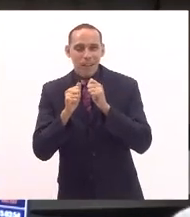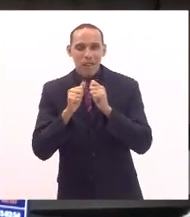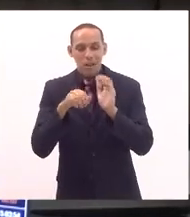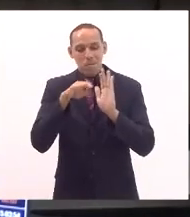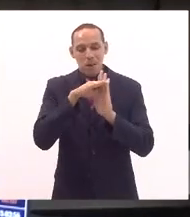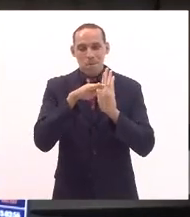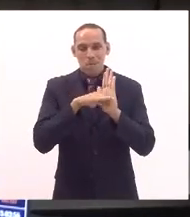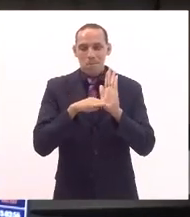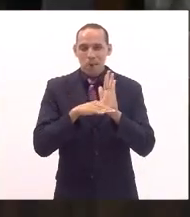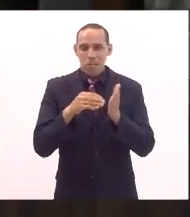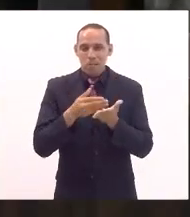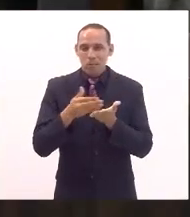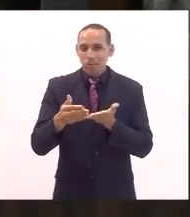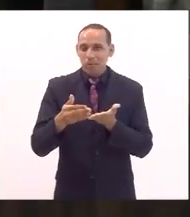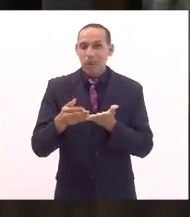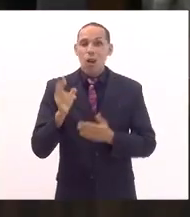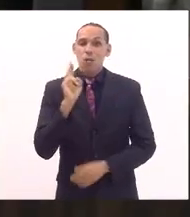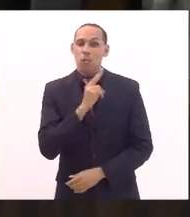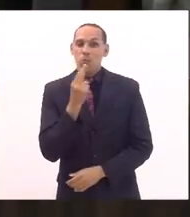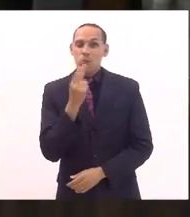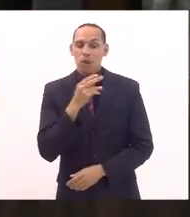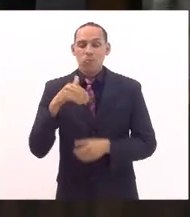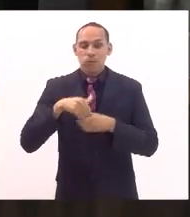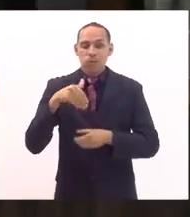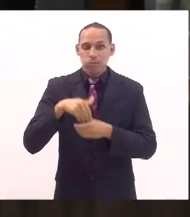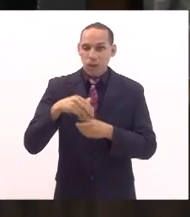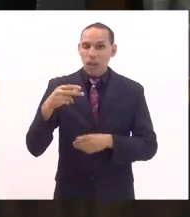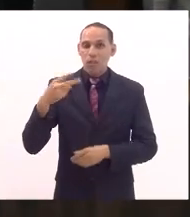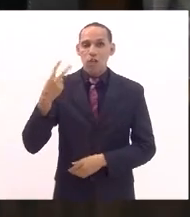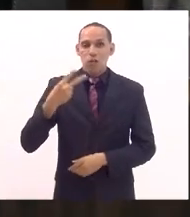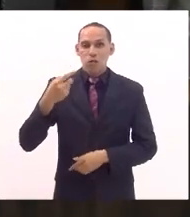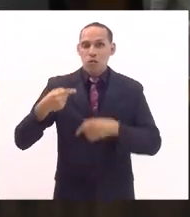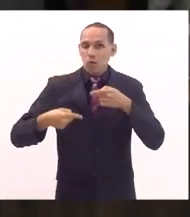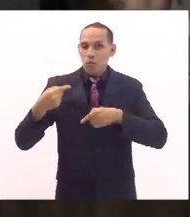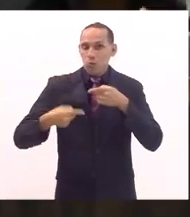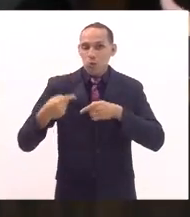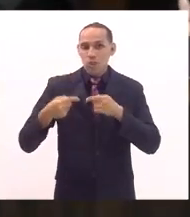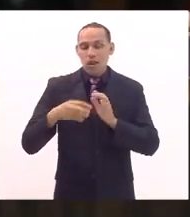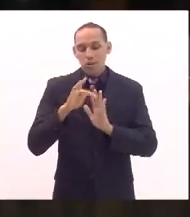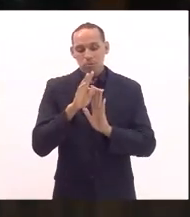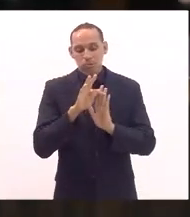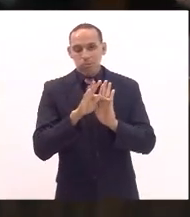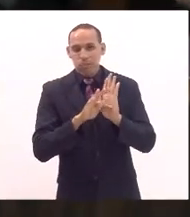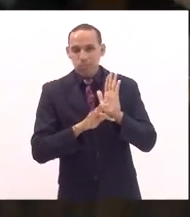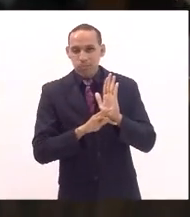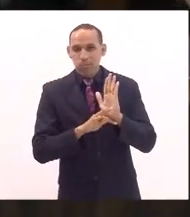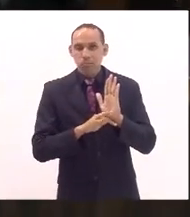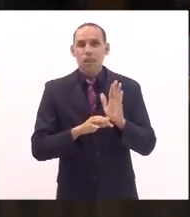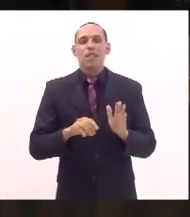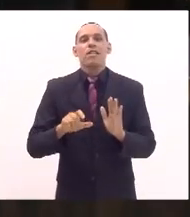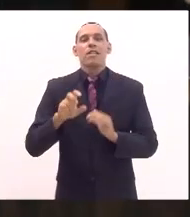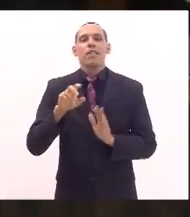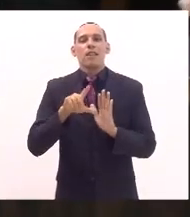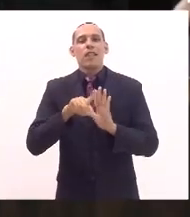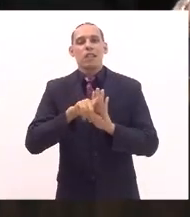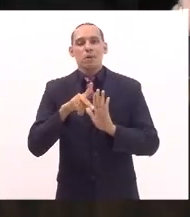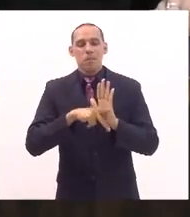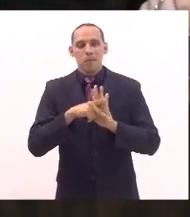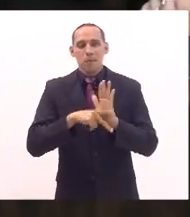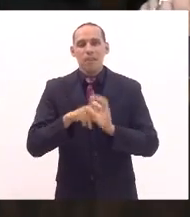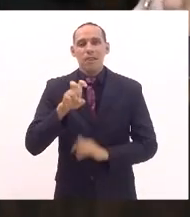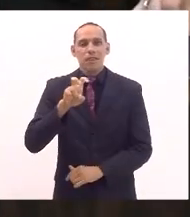lá pauta em regime de urgência em votação em cima da discussão redação do vencido projeto de lei 5083